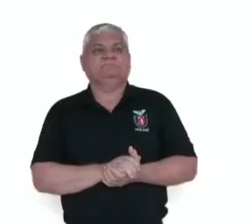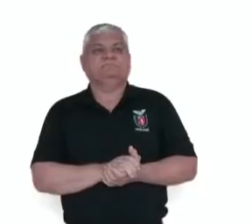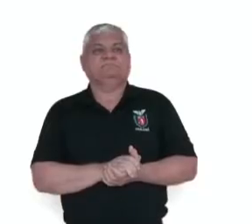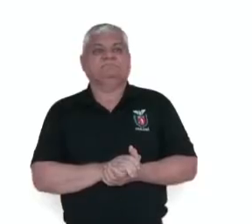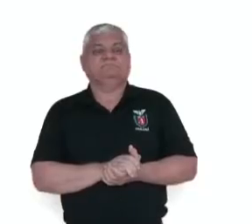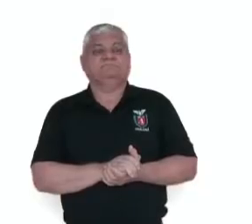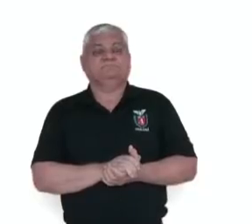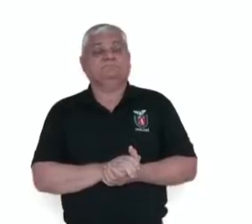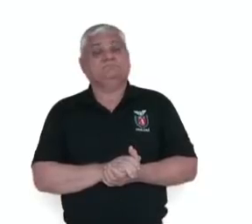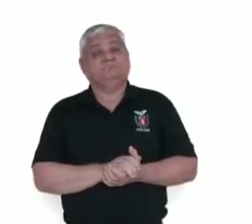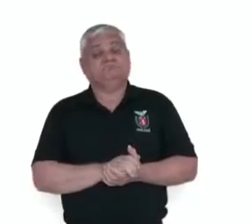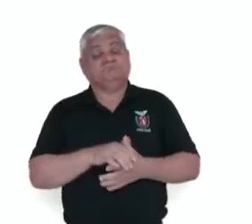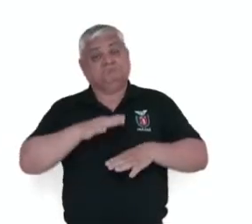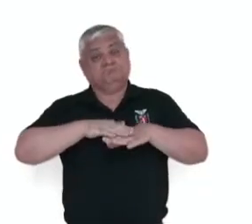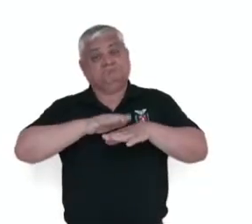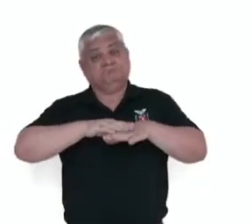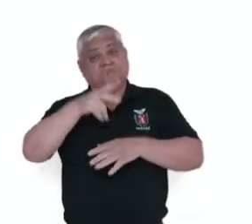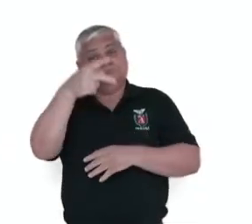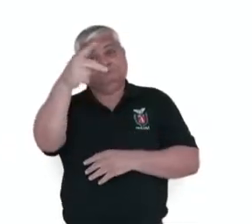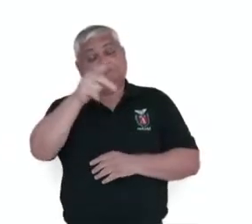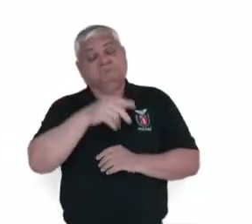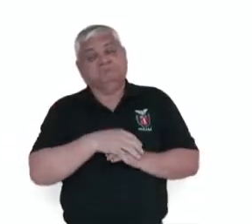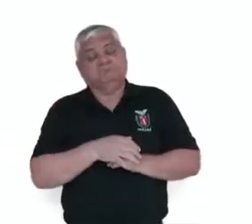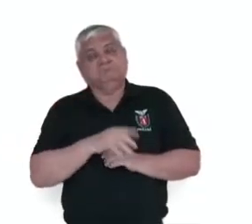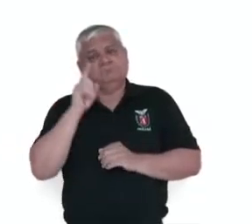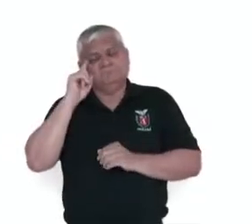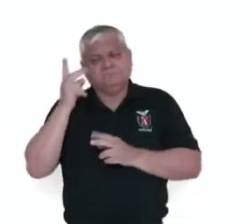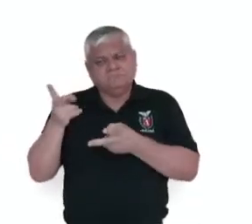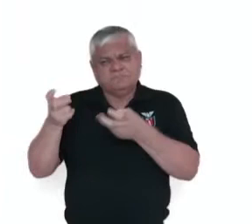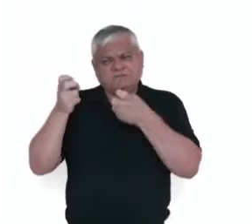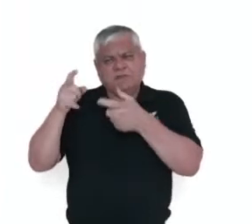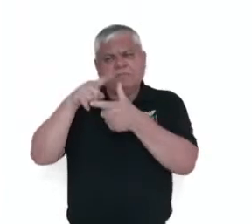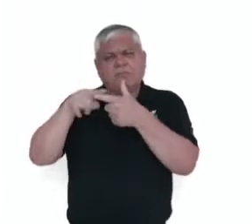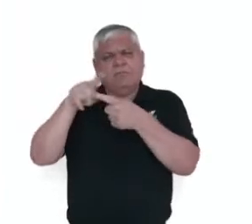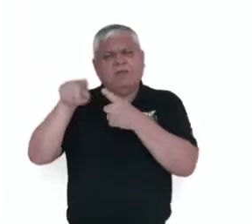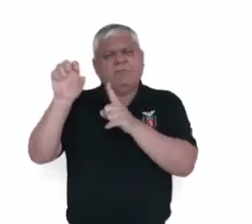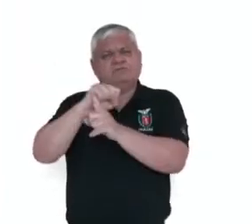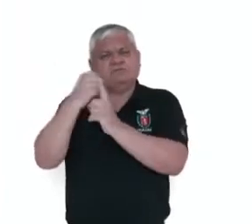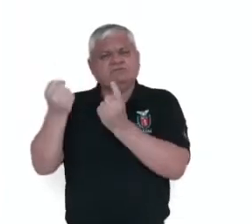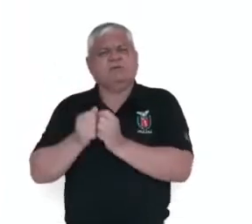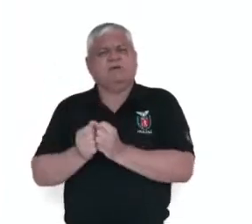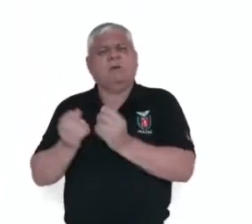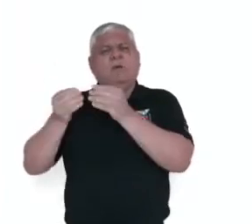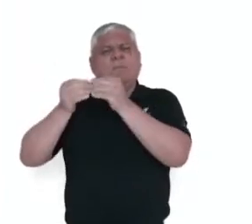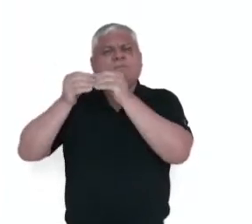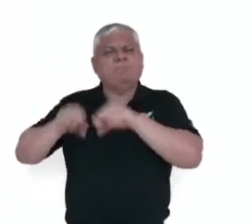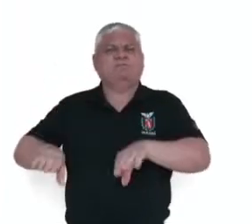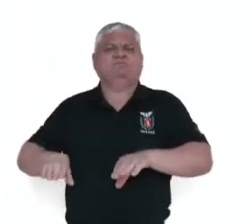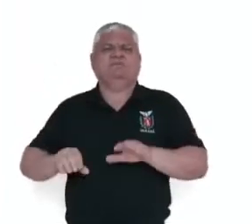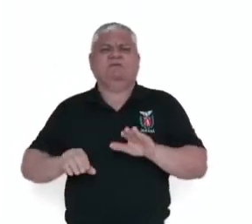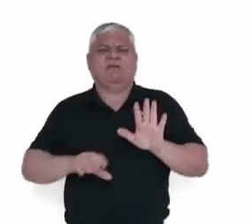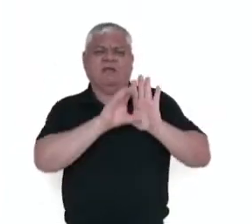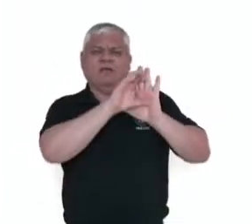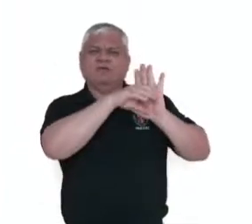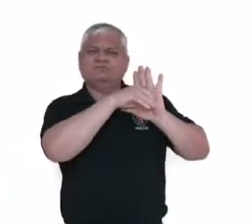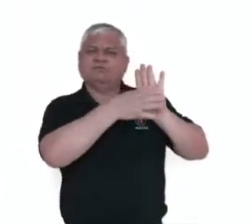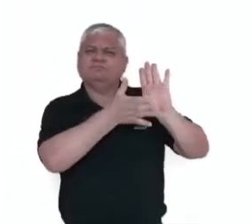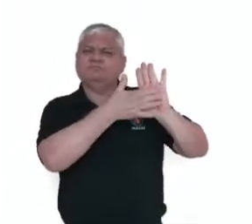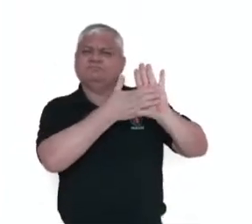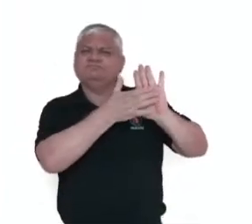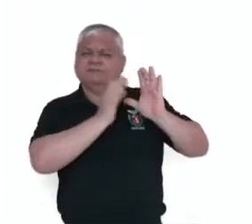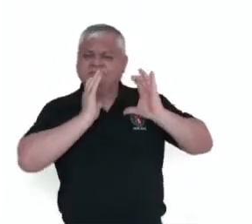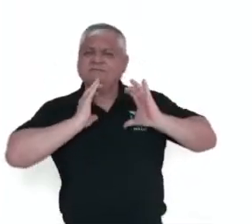Sua resposta deve considerar um problema social que prejudique o processo de consolidação da cidadania